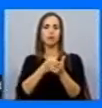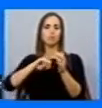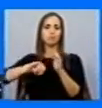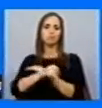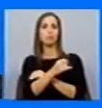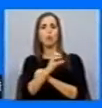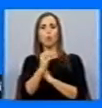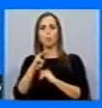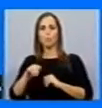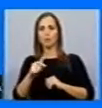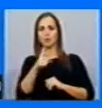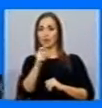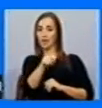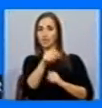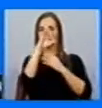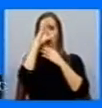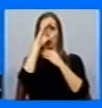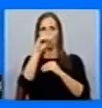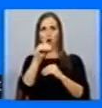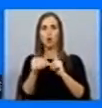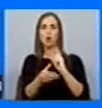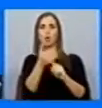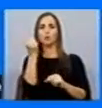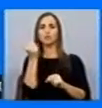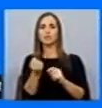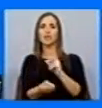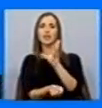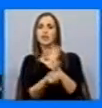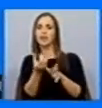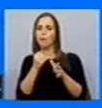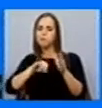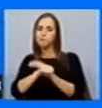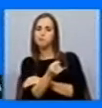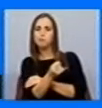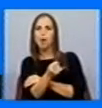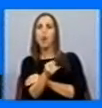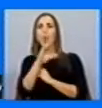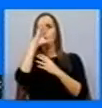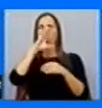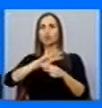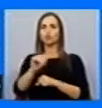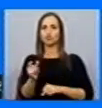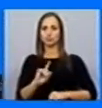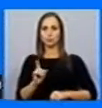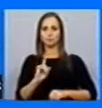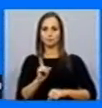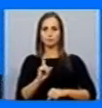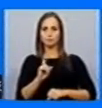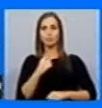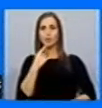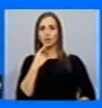Lua consegue criar aquela cratera sem destruir a Lua. E apontam